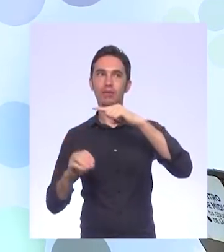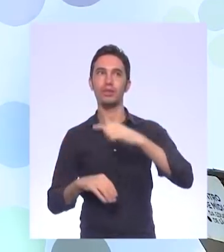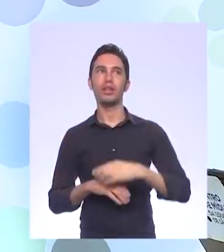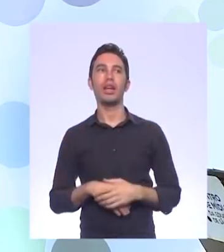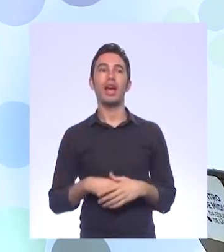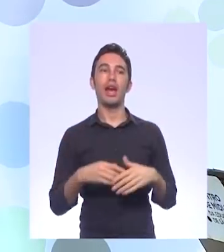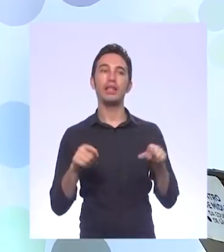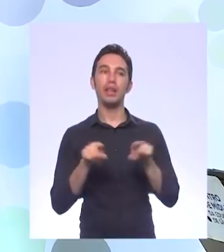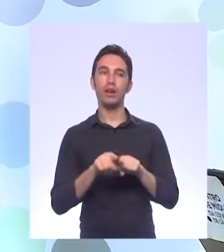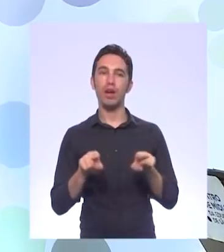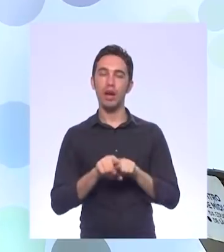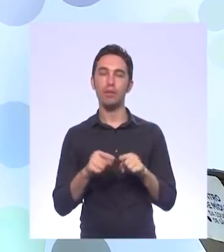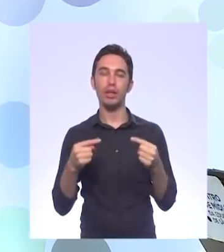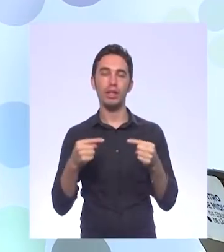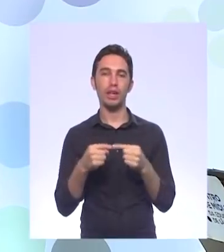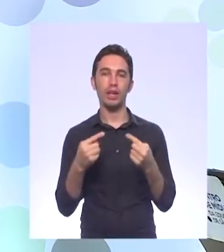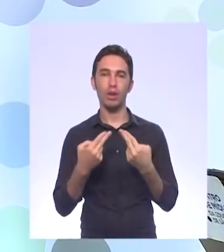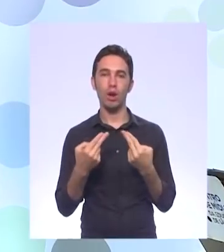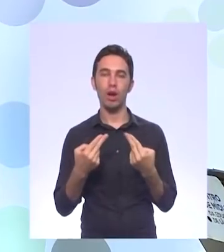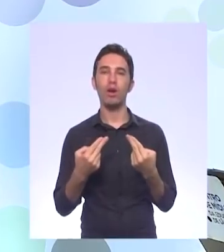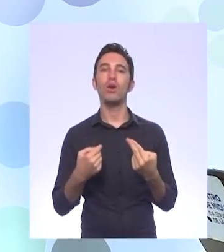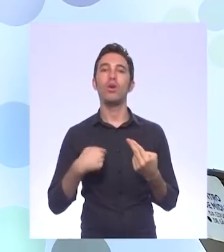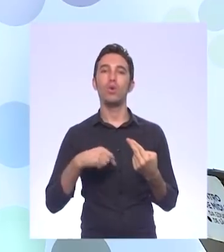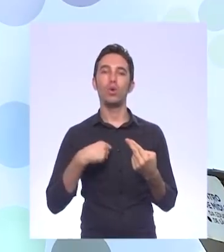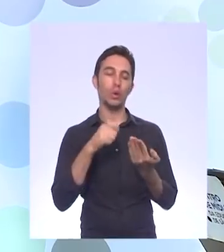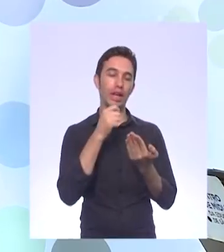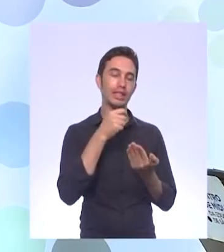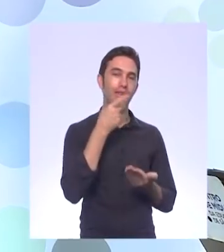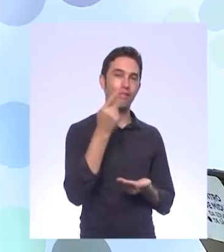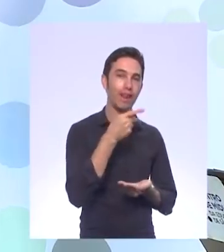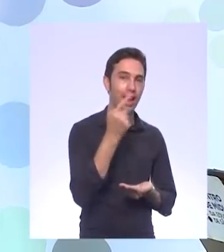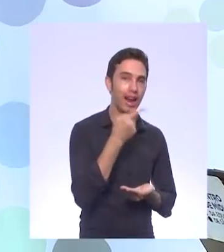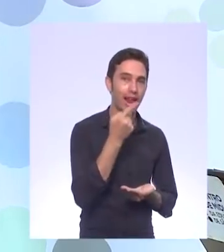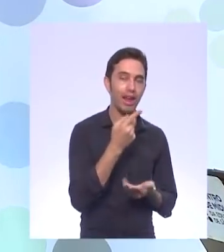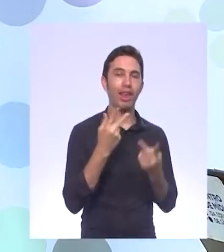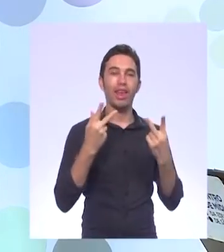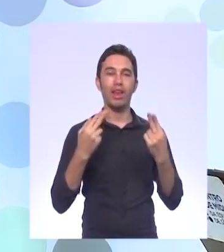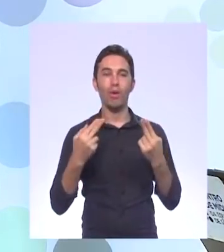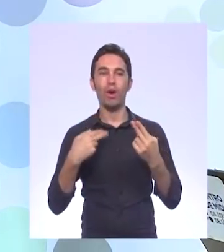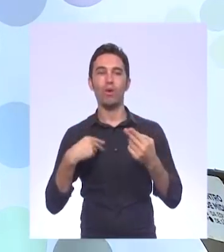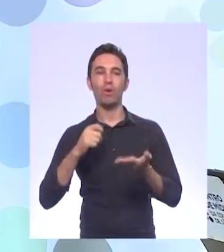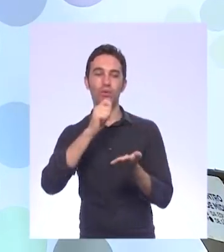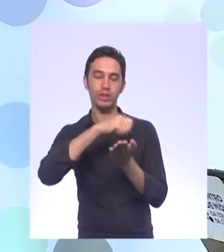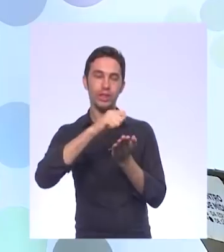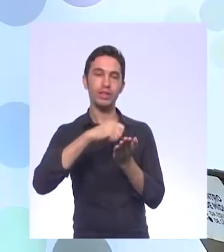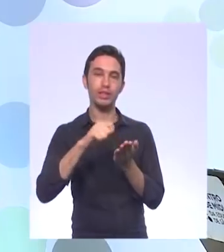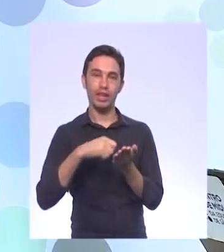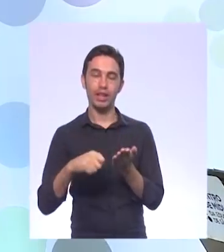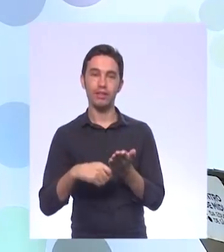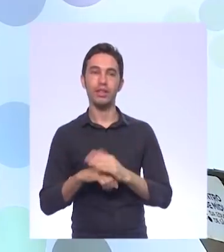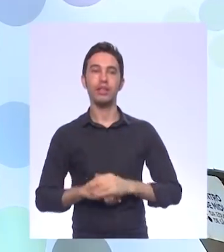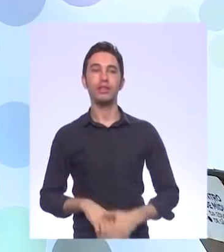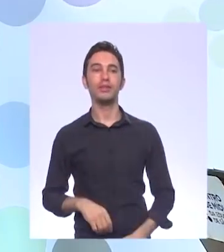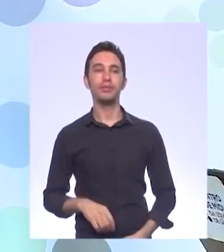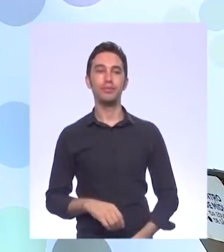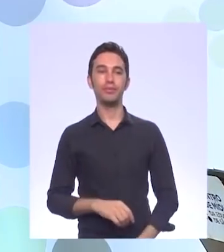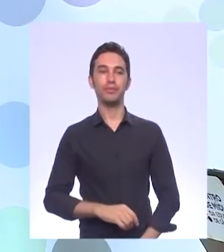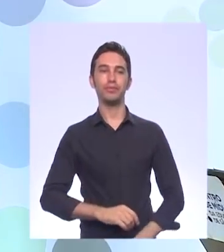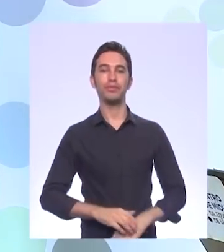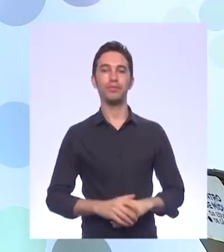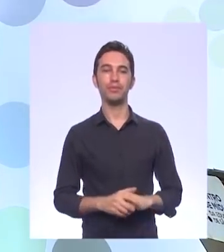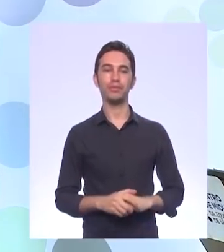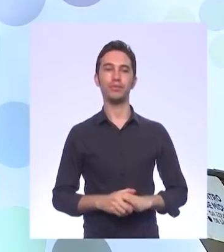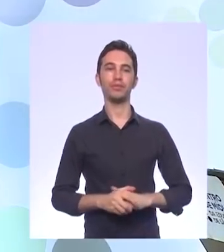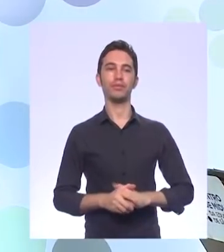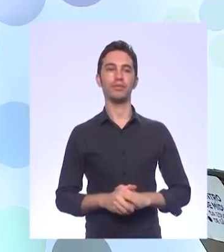com que a gente escreve na forma fracionária É bom lembrar por isso eu gosto mais de dizer 38 décimos do que três inteiros e